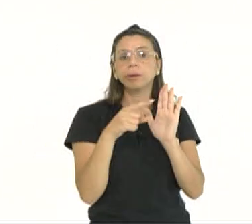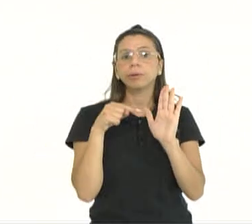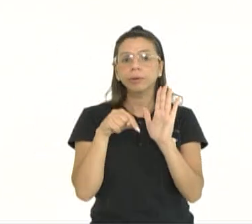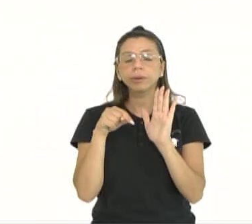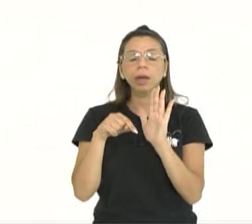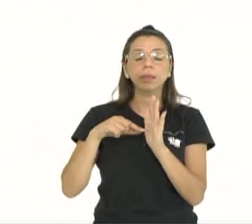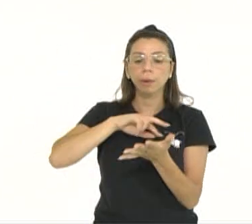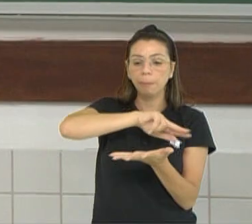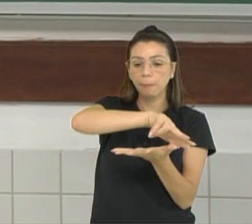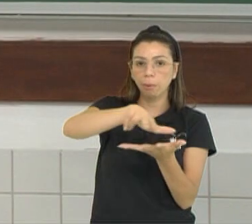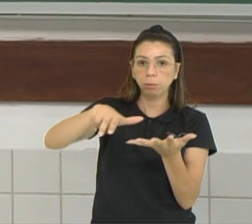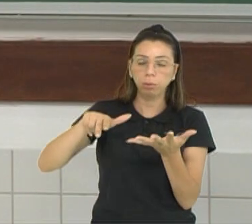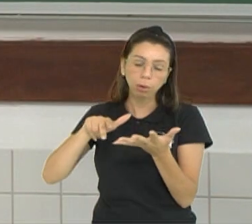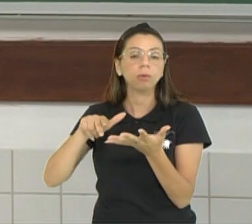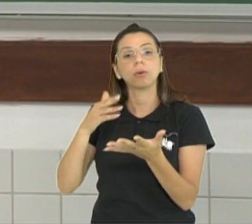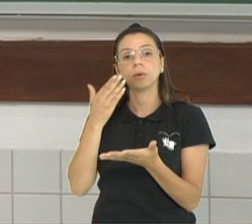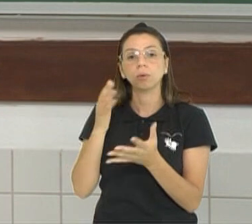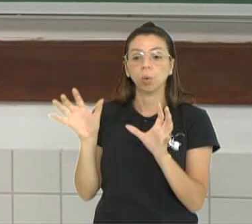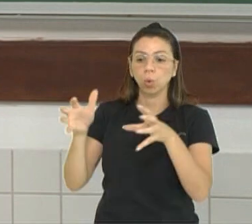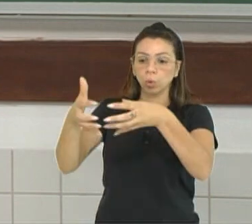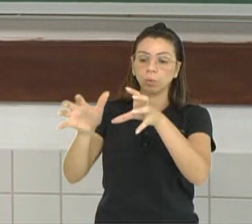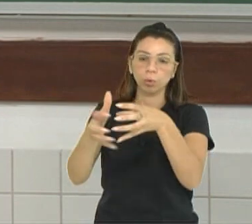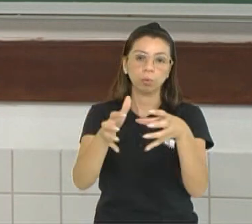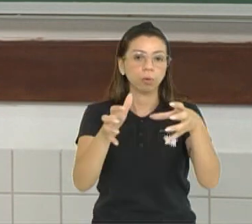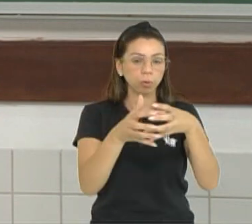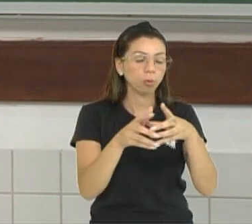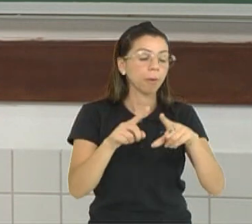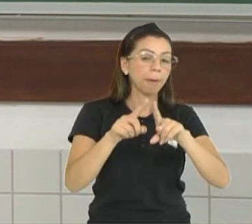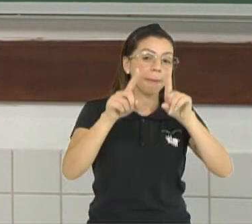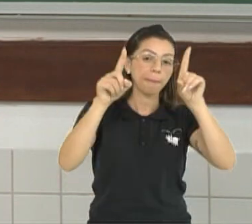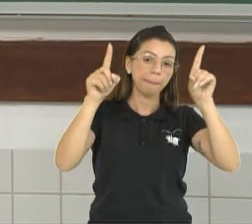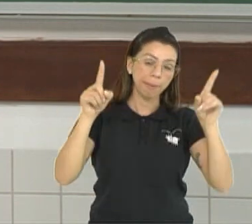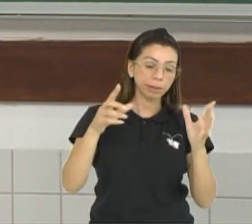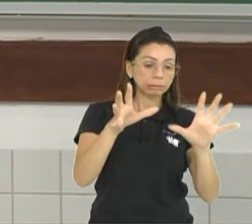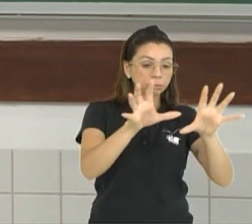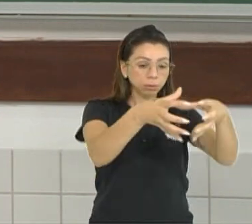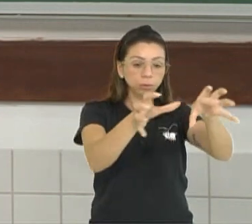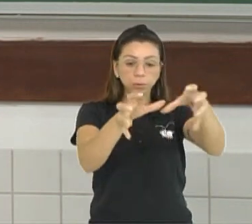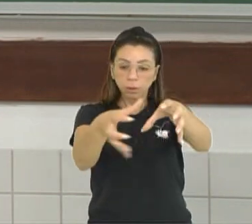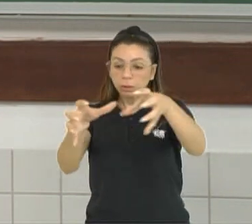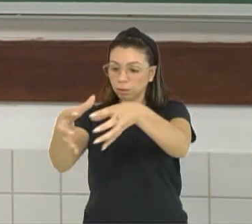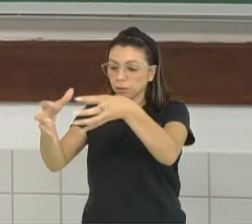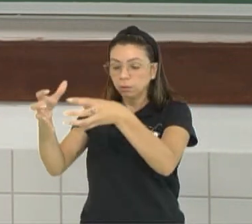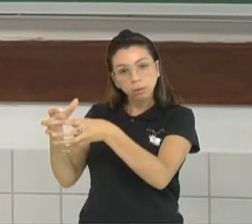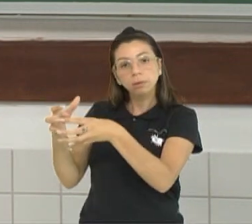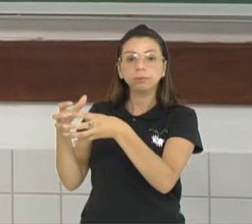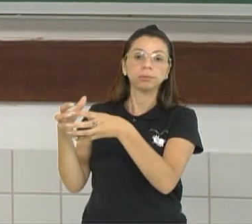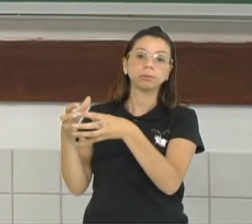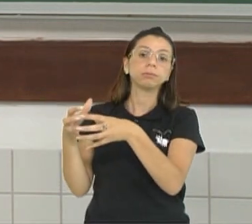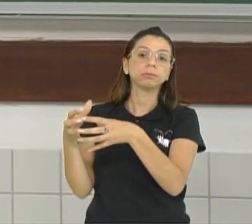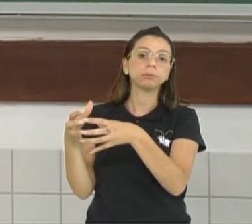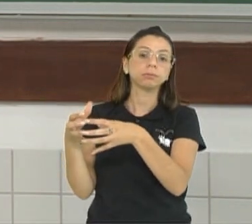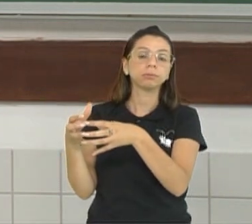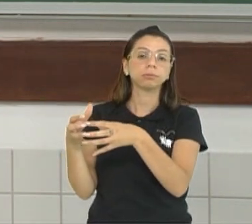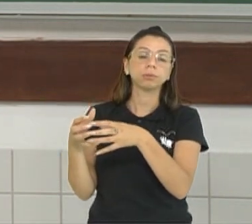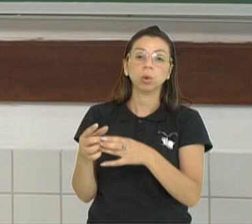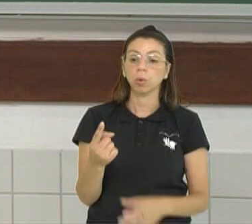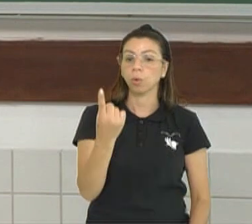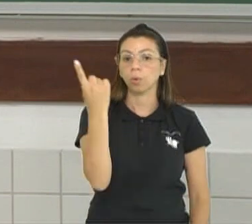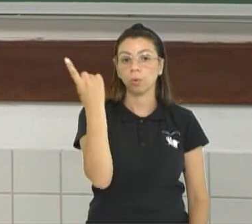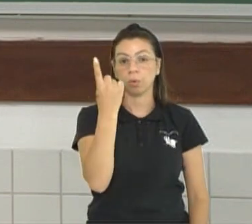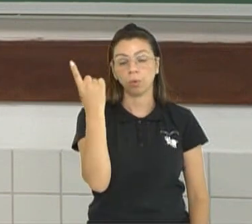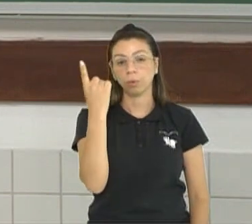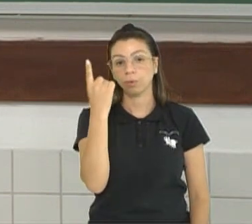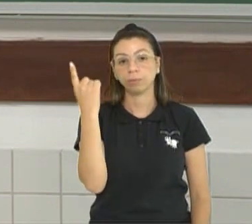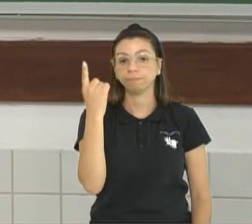inúmeras espécies de Homo sapiens, mas dessas várias espécies de Homo sapiens, uma